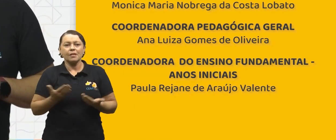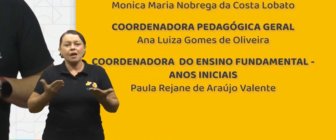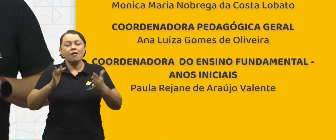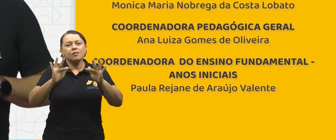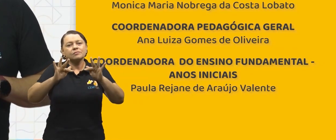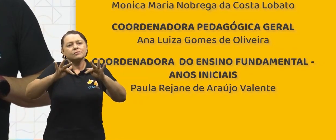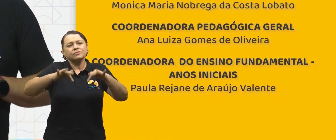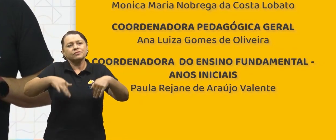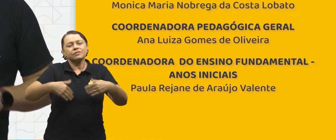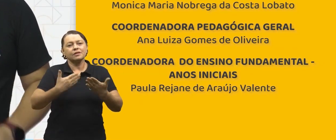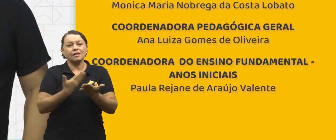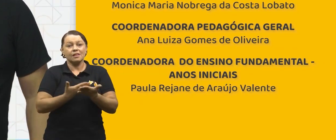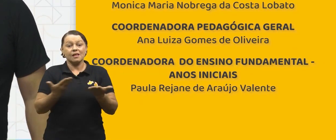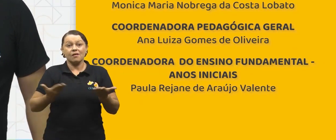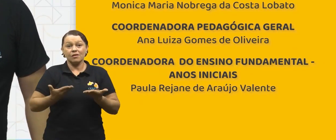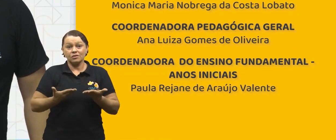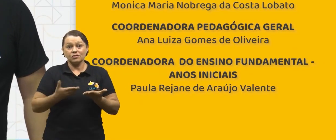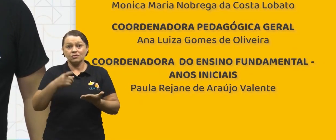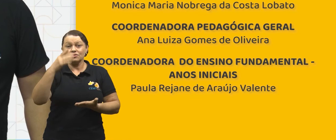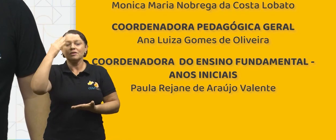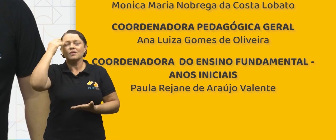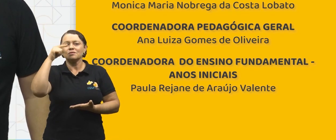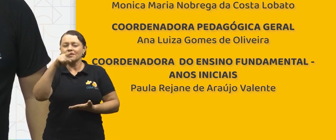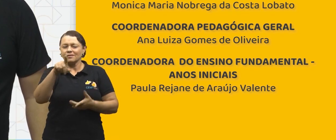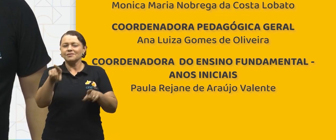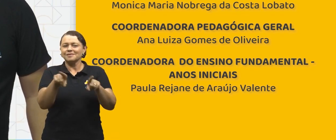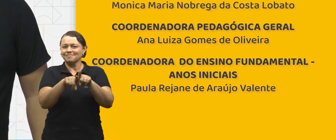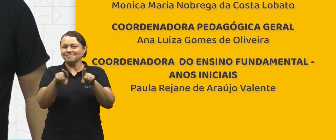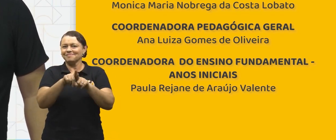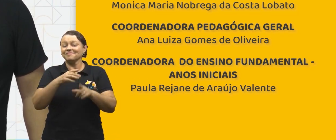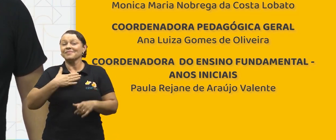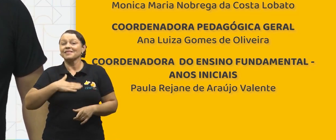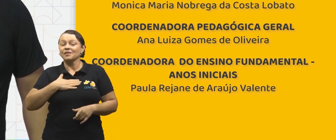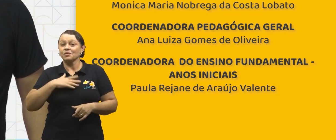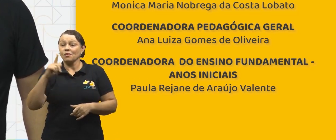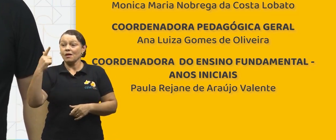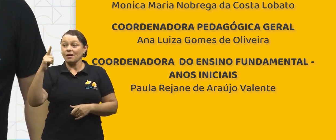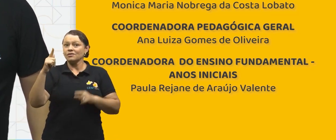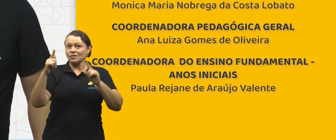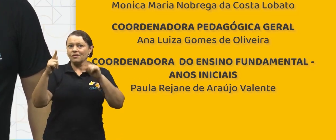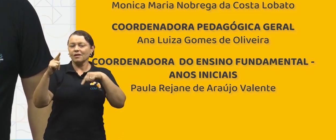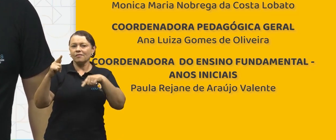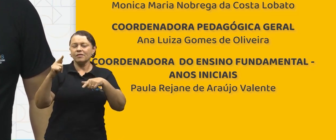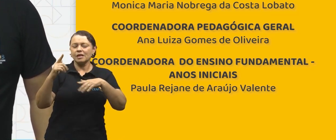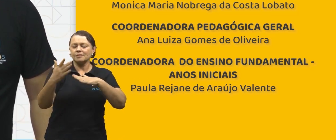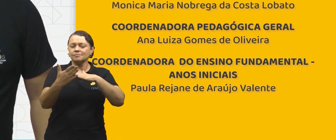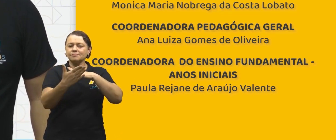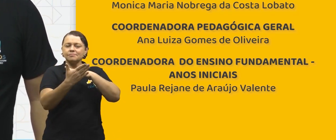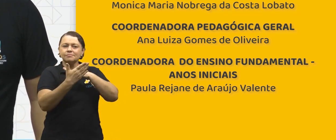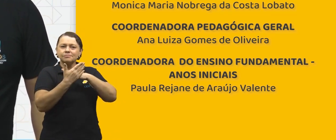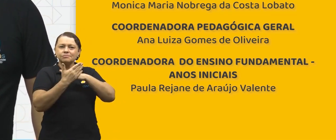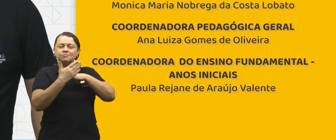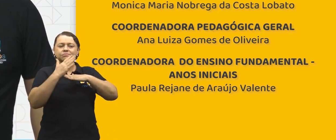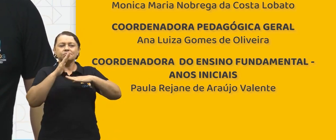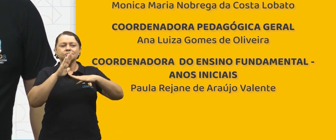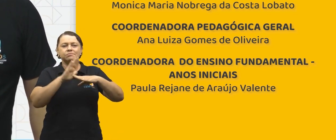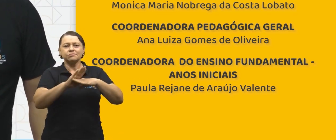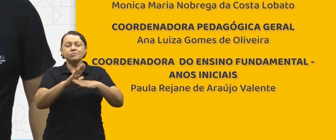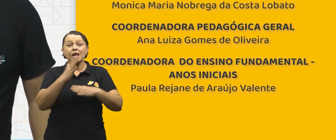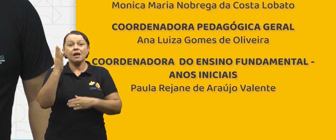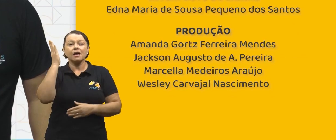da nossa aula de hoje. Eu sei que você também gostou. A geografia é assim, ajuda-nos